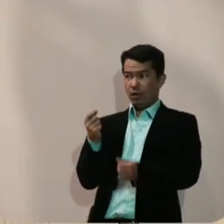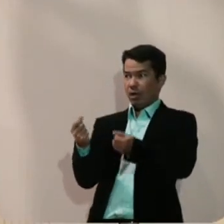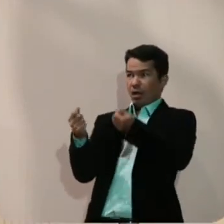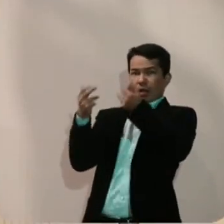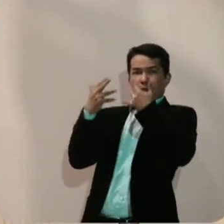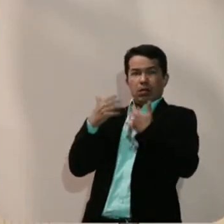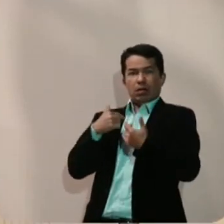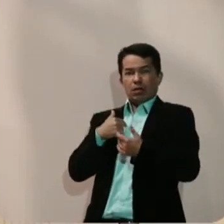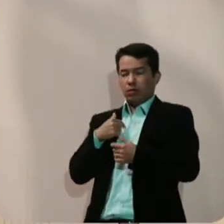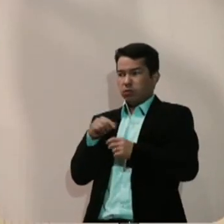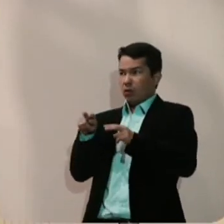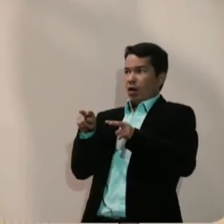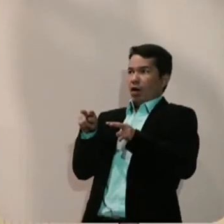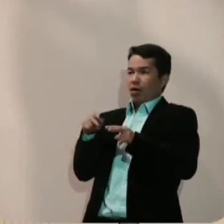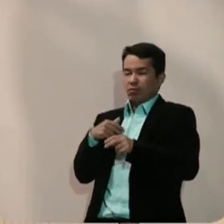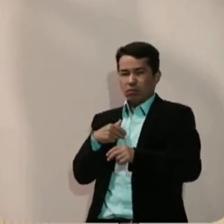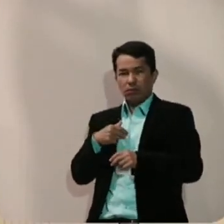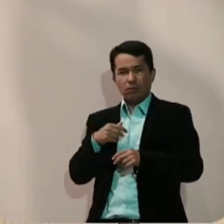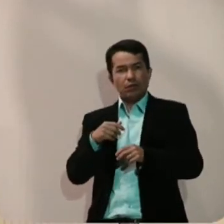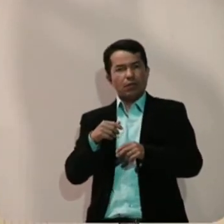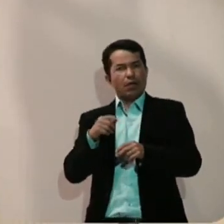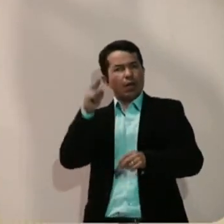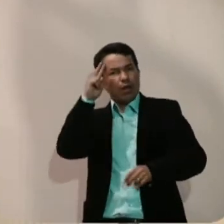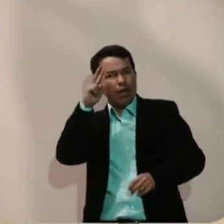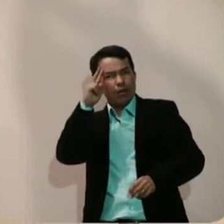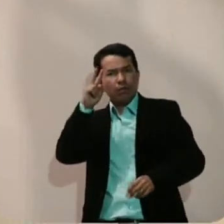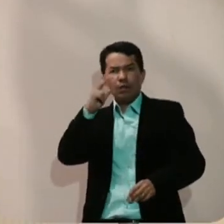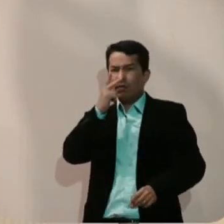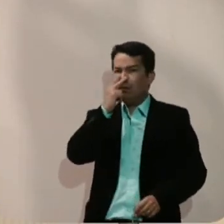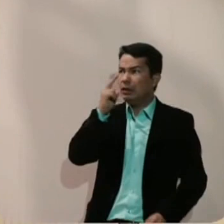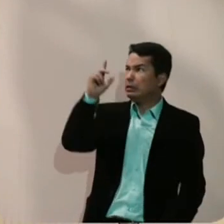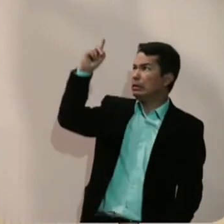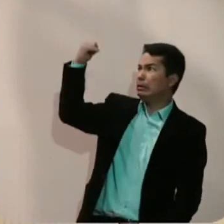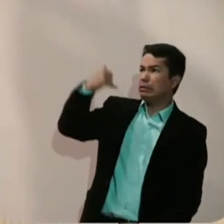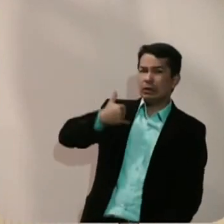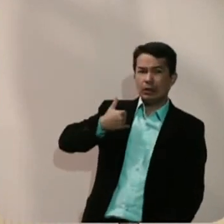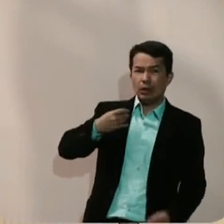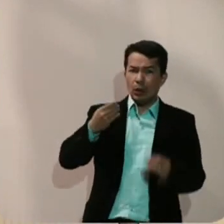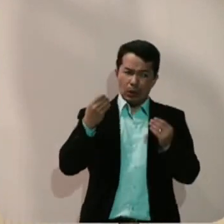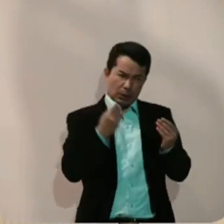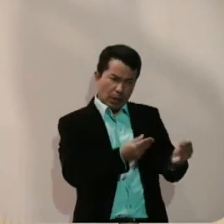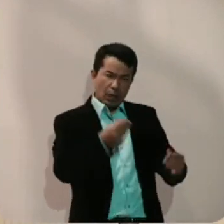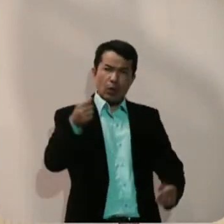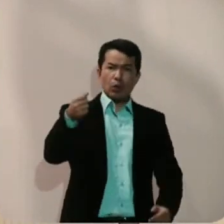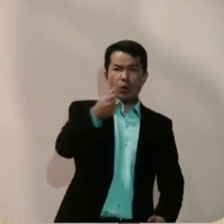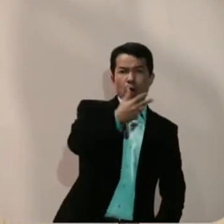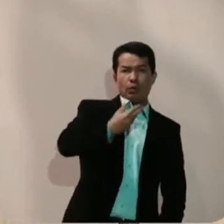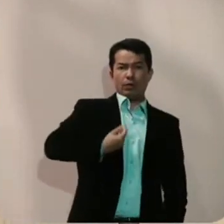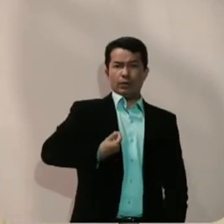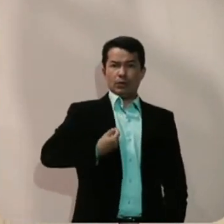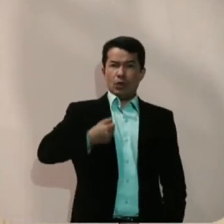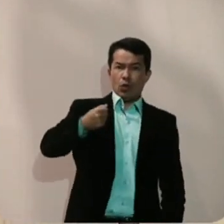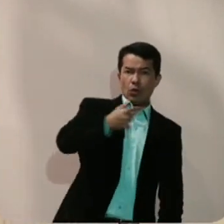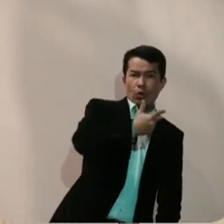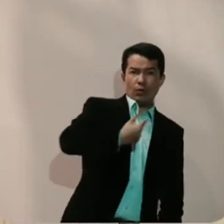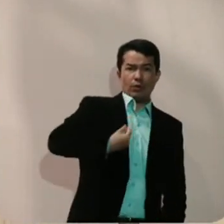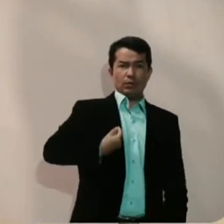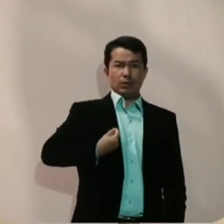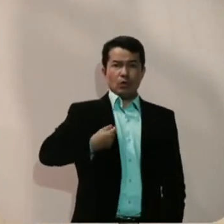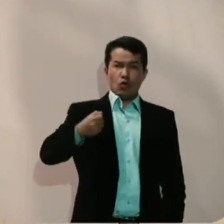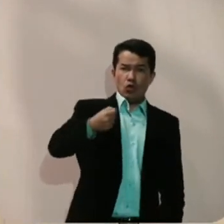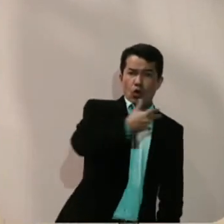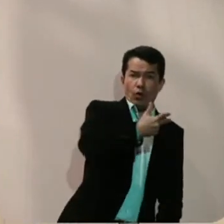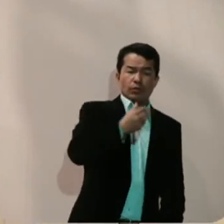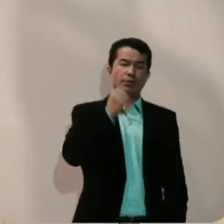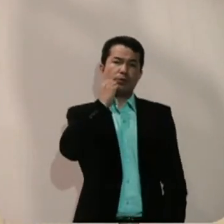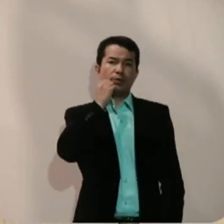lembrei daquilo, de Deus falando: eu vou te dar mais uma oportunidade. Ele veio e disse, não, pastor, agora é a hora, eu estou